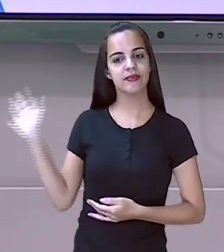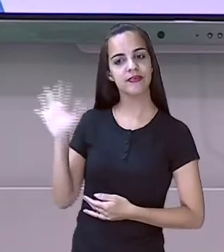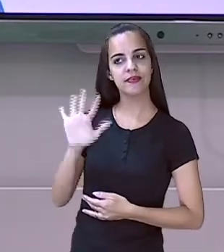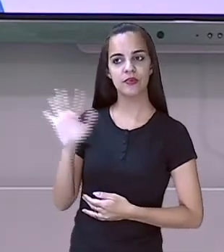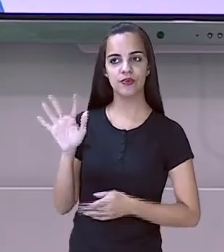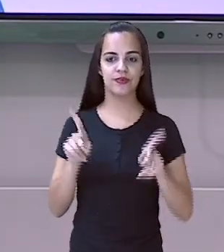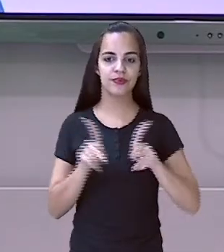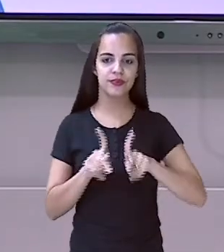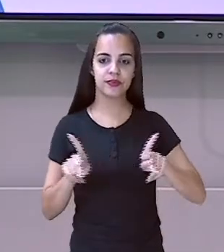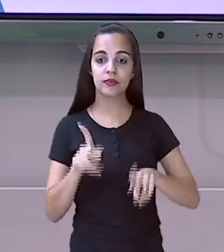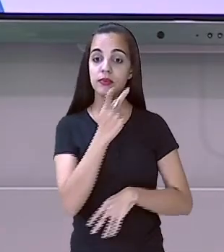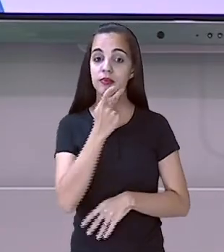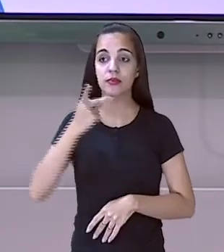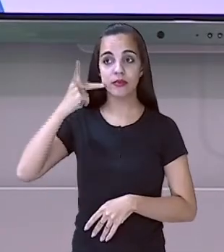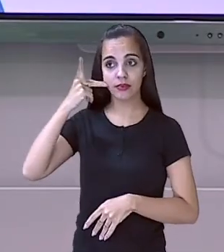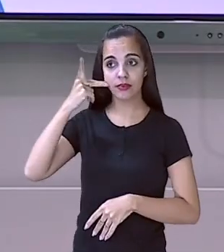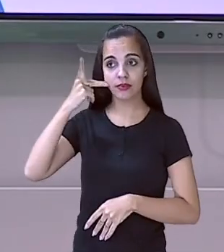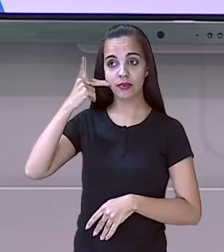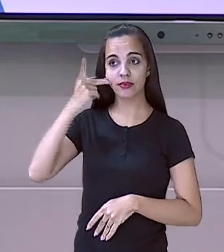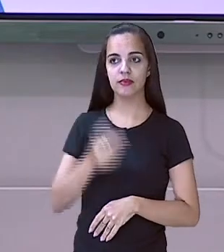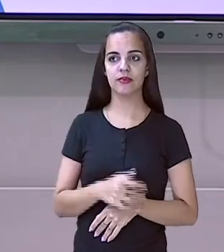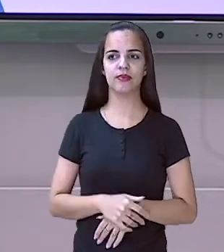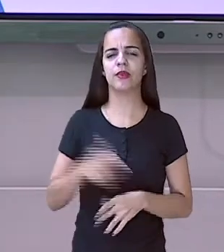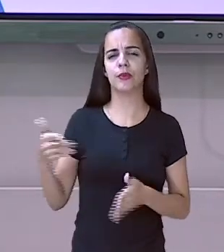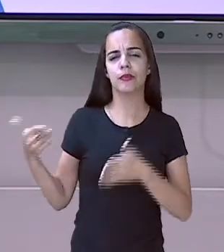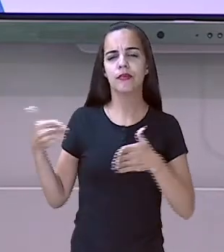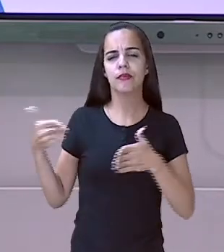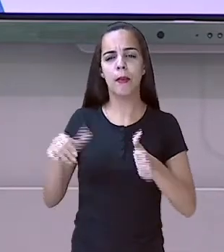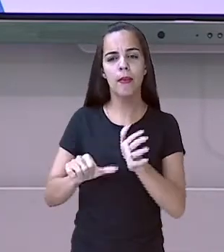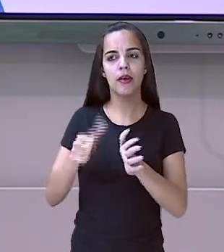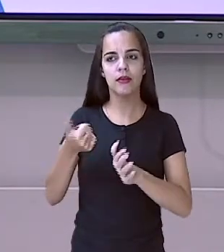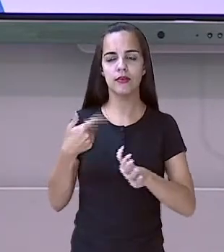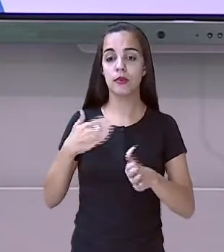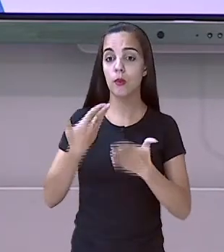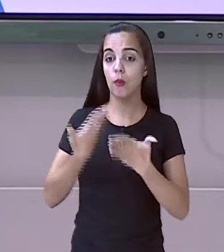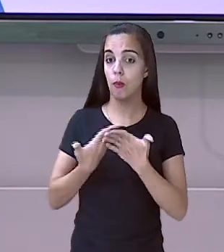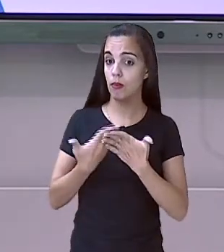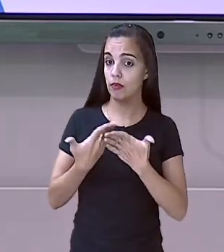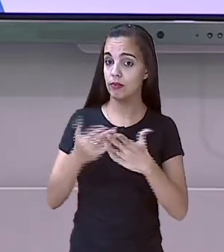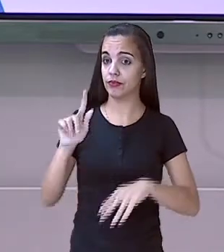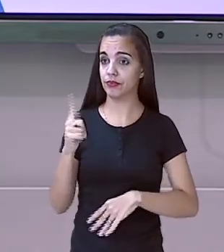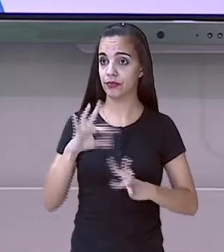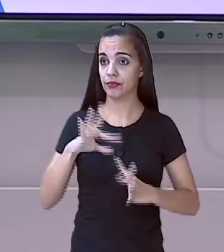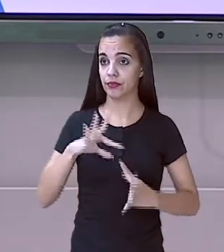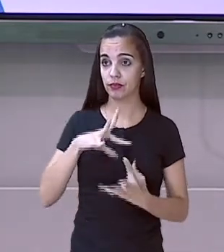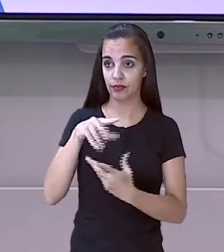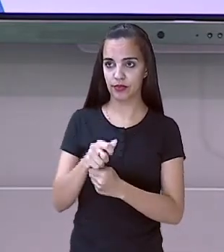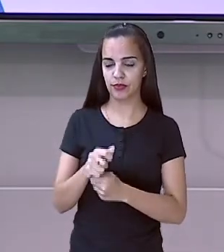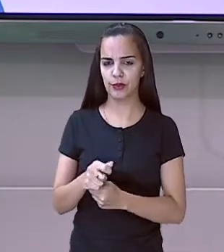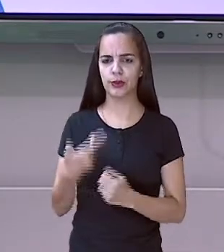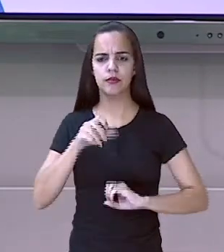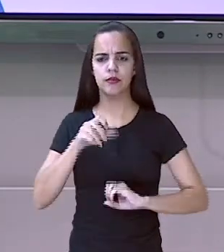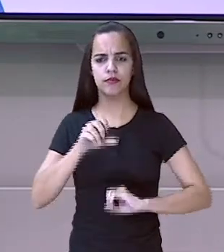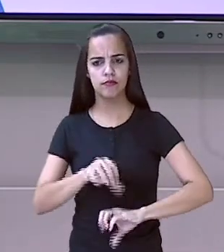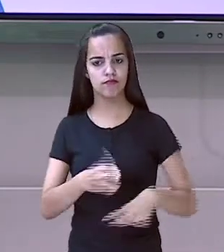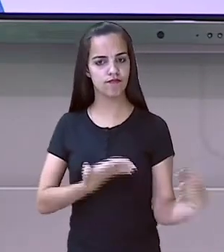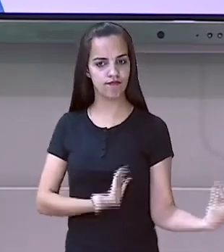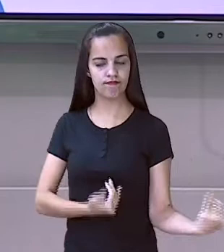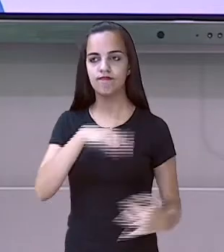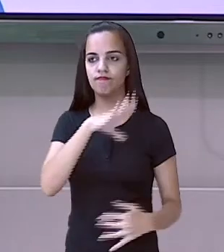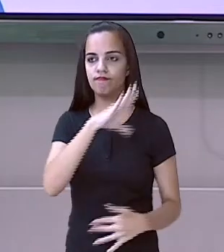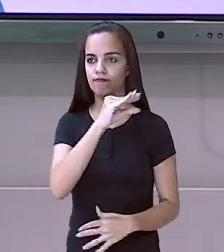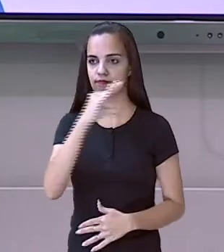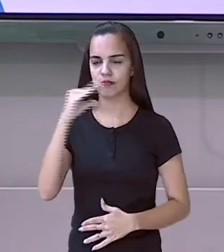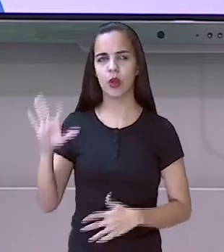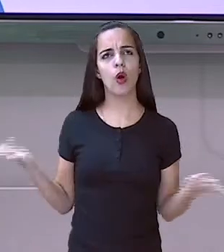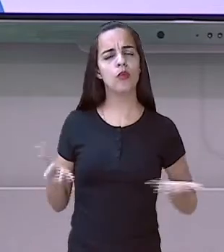Olá, sou a professora Patrícia, estamos juntos aqui para mais uma aula de Geografia da EJA, Educação de Jovens e Adultos, e hoje